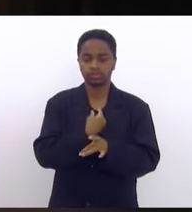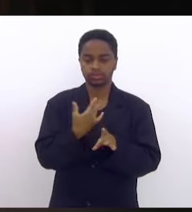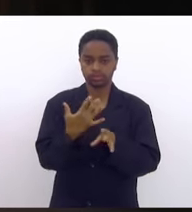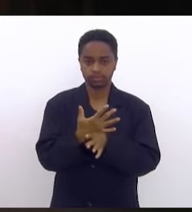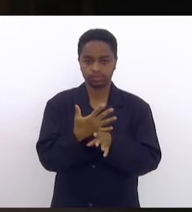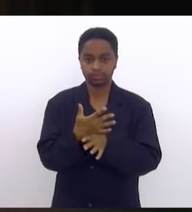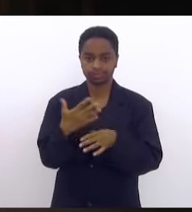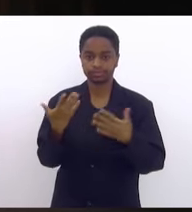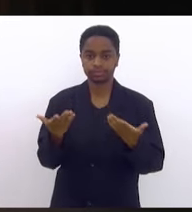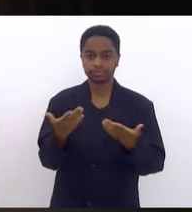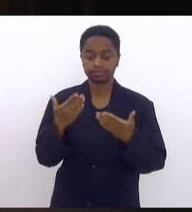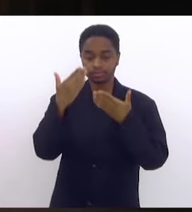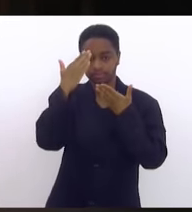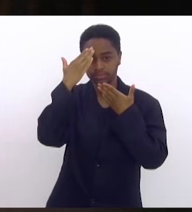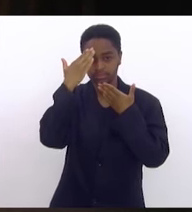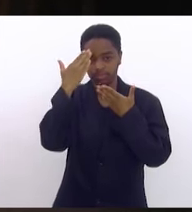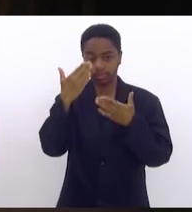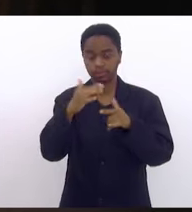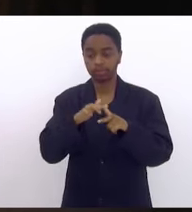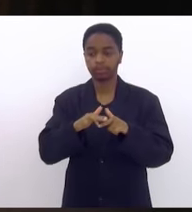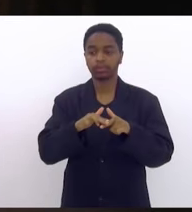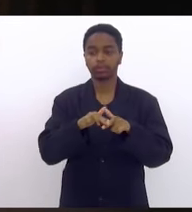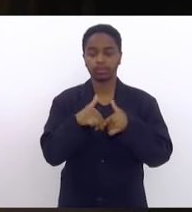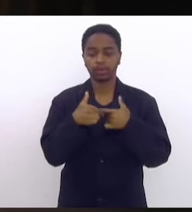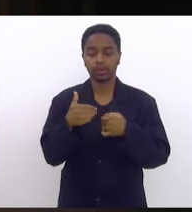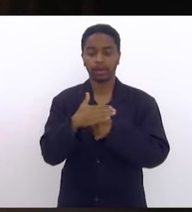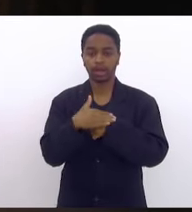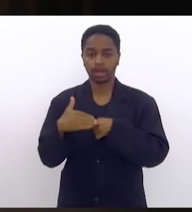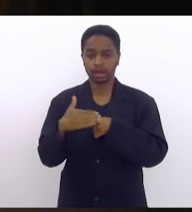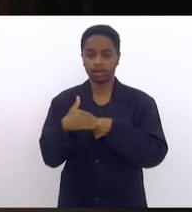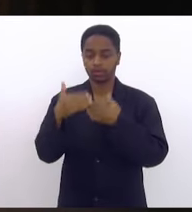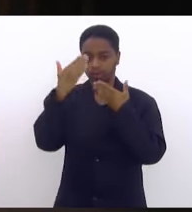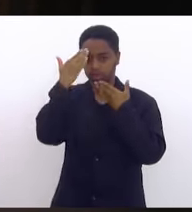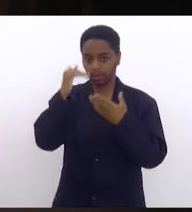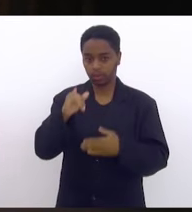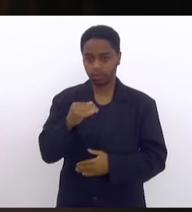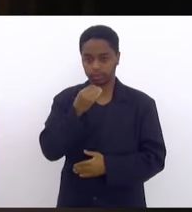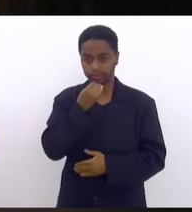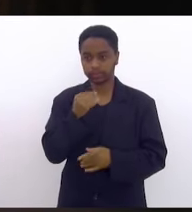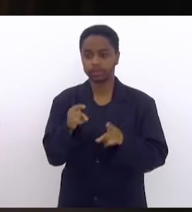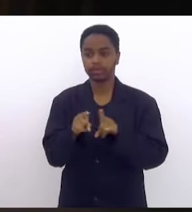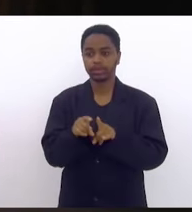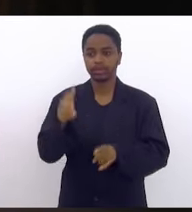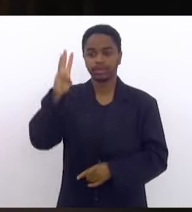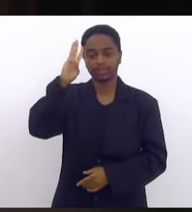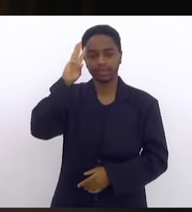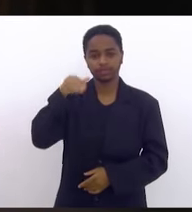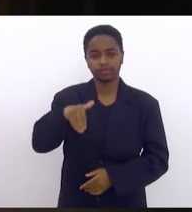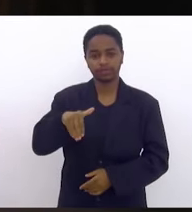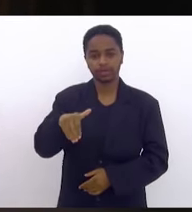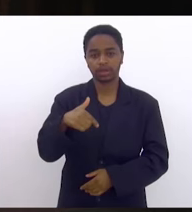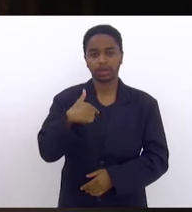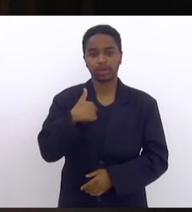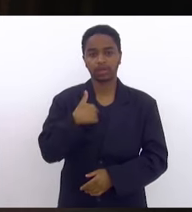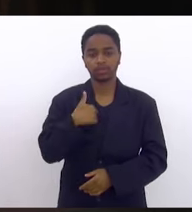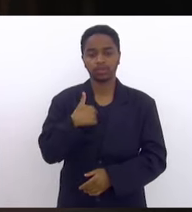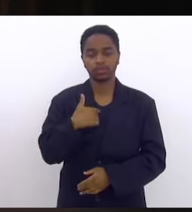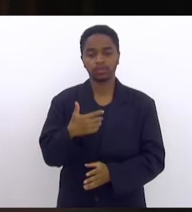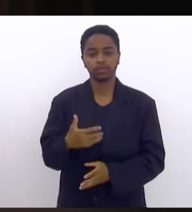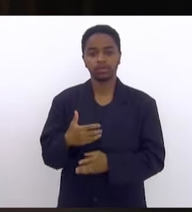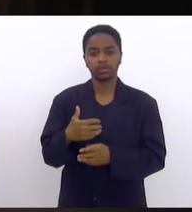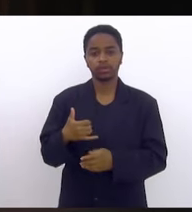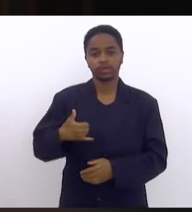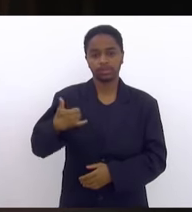eu agradeço a Vossa Excelência por todo esse carinho, agradeço essa oportunidade. Eu, terça-feira, vou estar completando 57 anos de